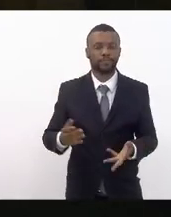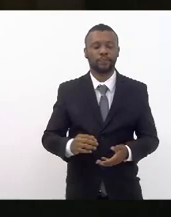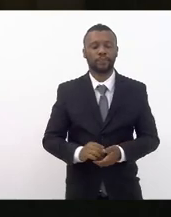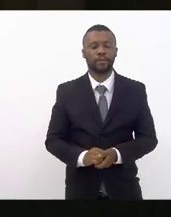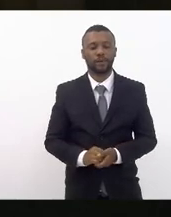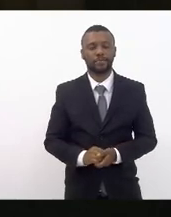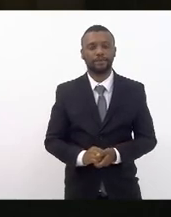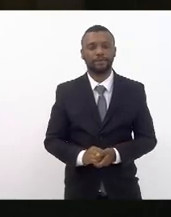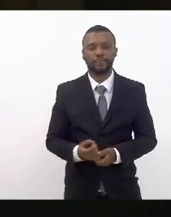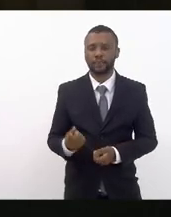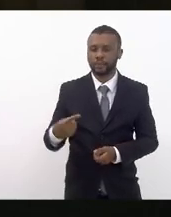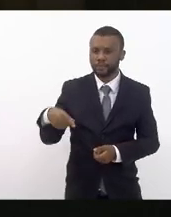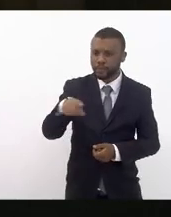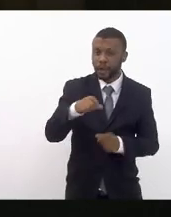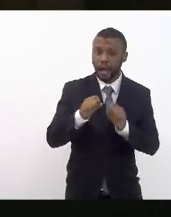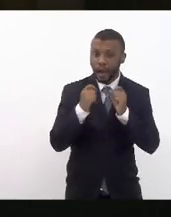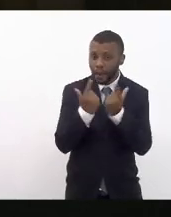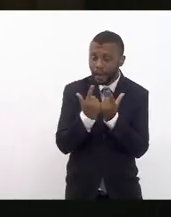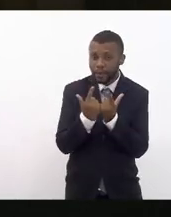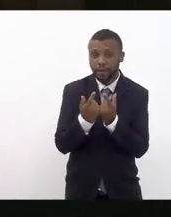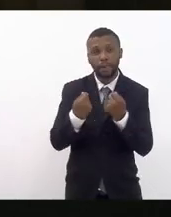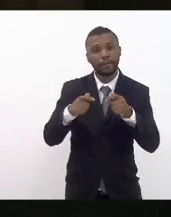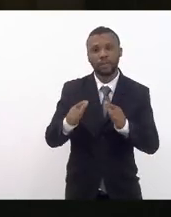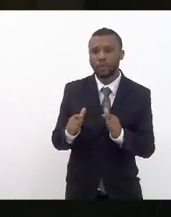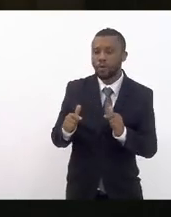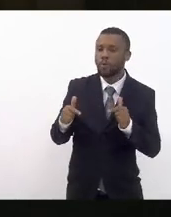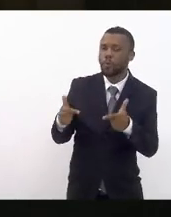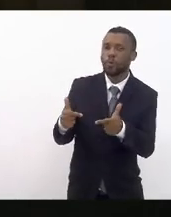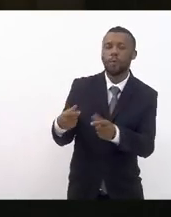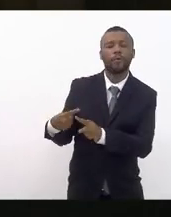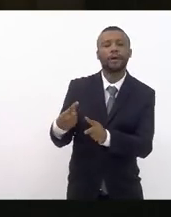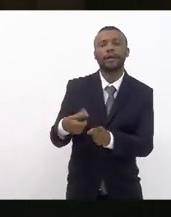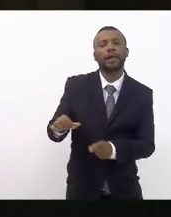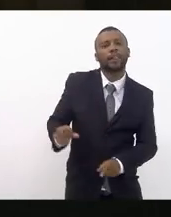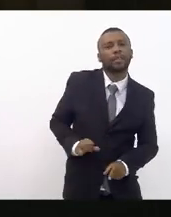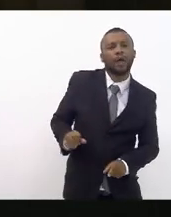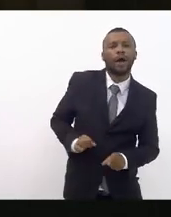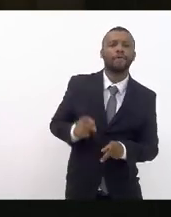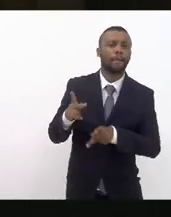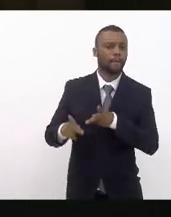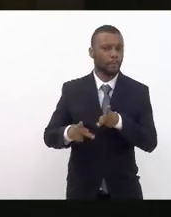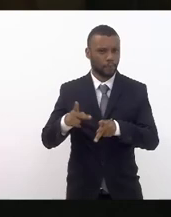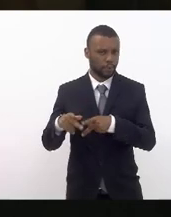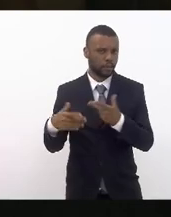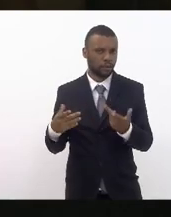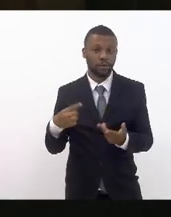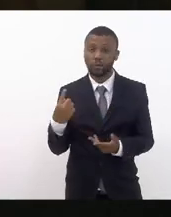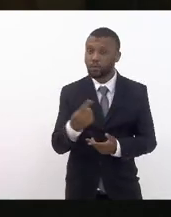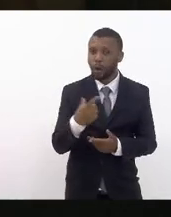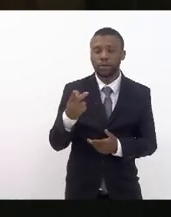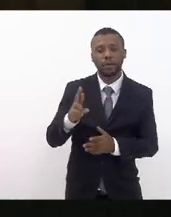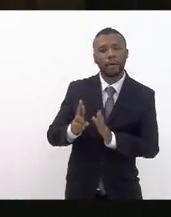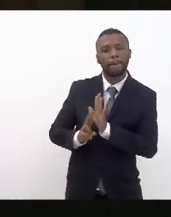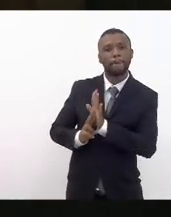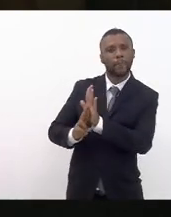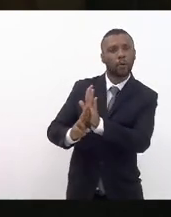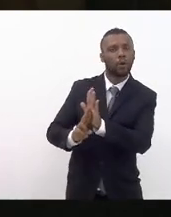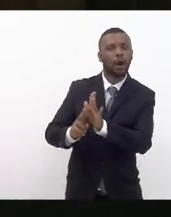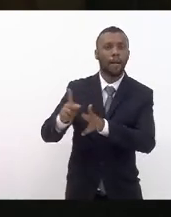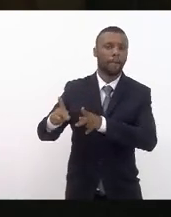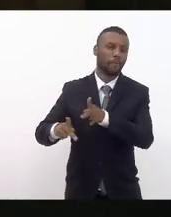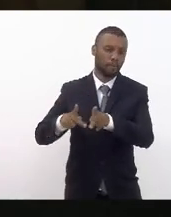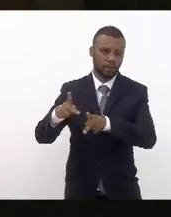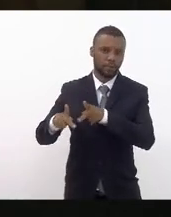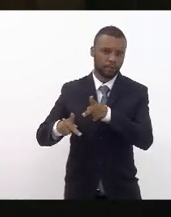E essa casa tem que tomar uma atitude, porque quem sofre lá fora é a população. E nós é que representamos aqui a